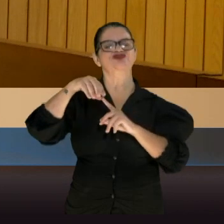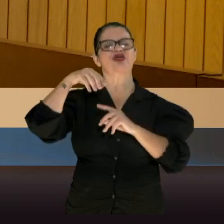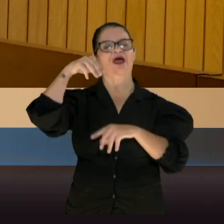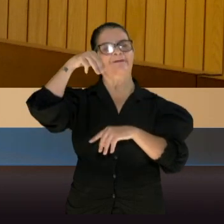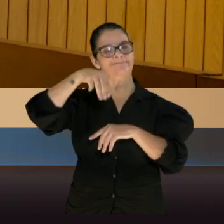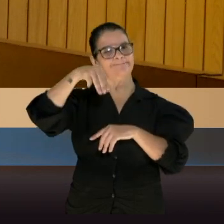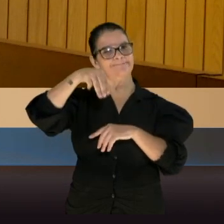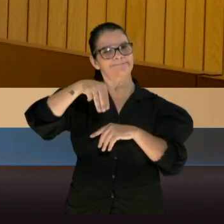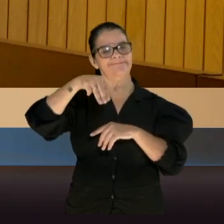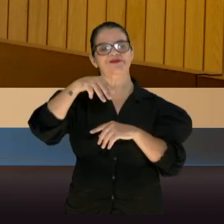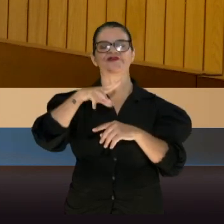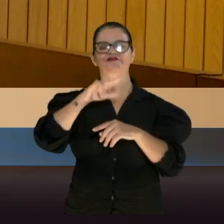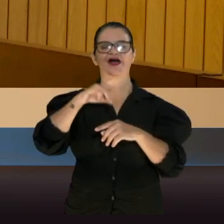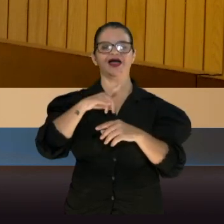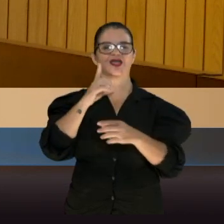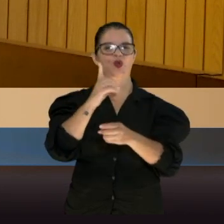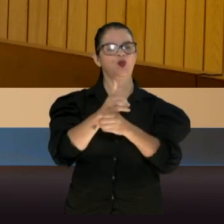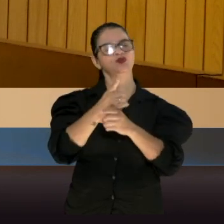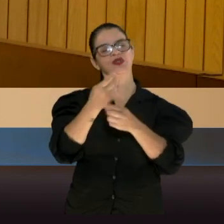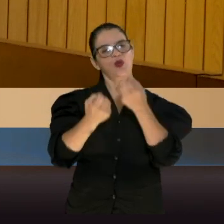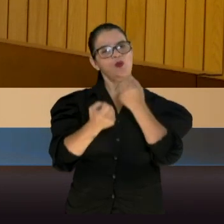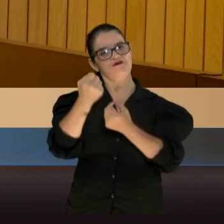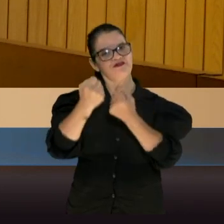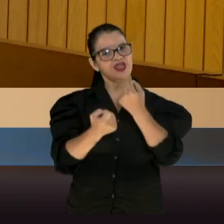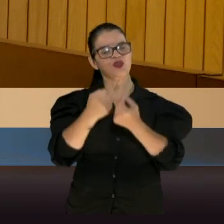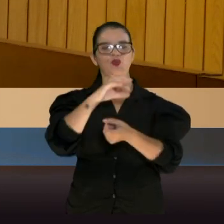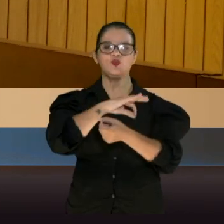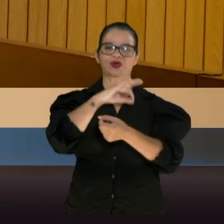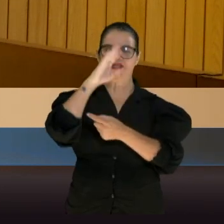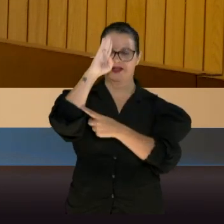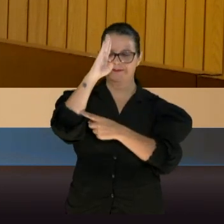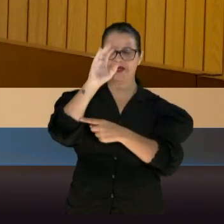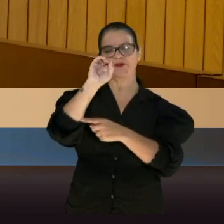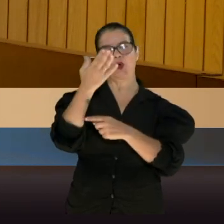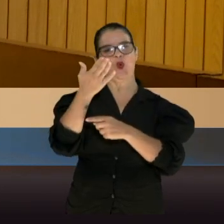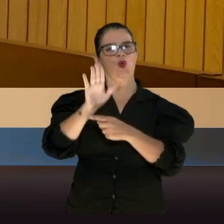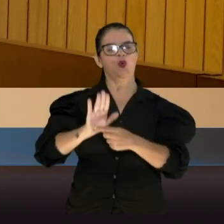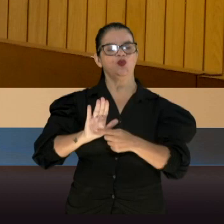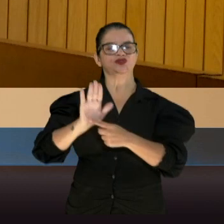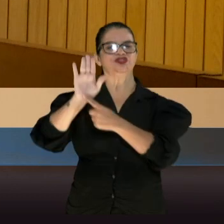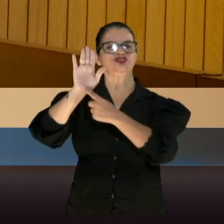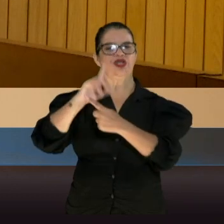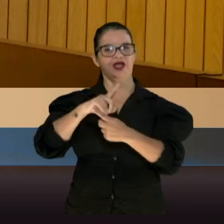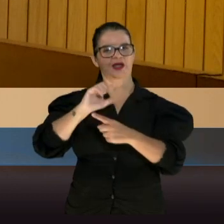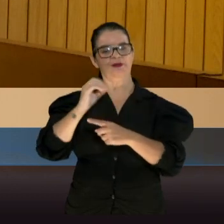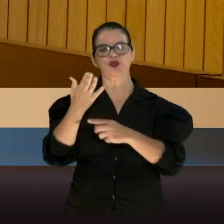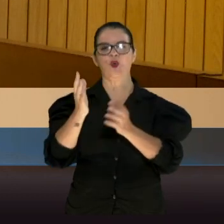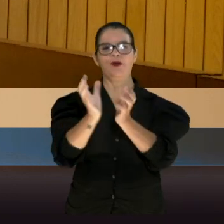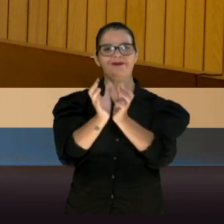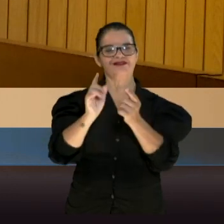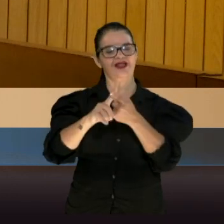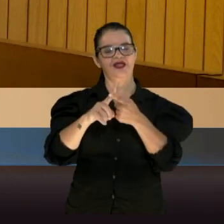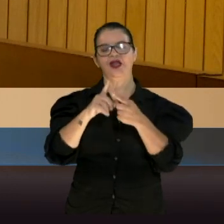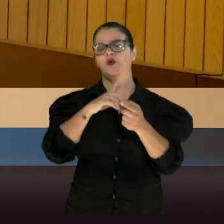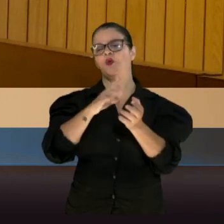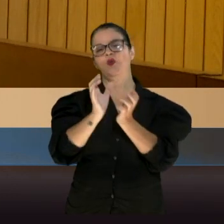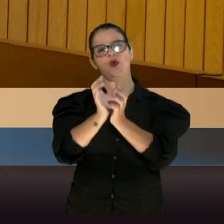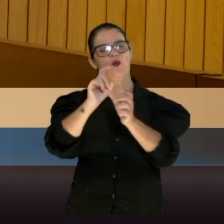vai encontrar uma viatura da PM, ou um destacamento, uma companhia, ou um batalhão, uma companhia independente